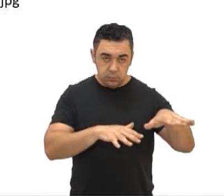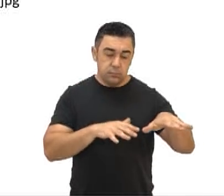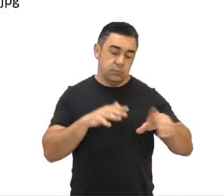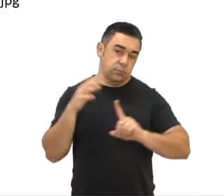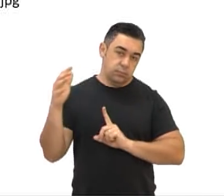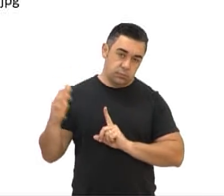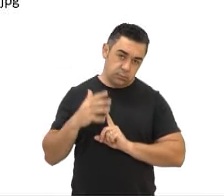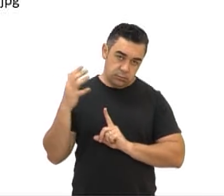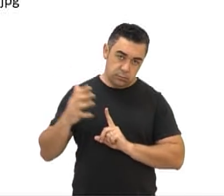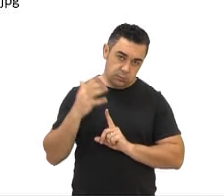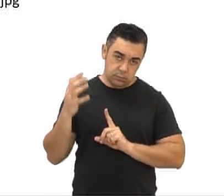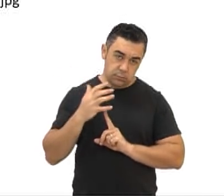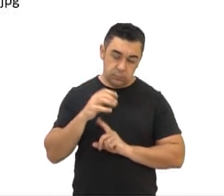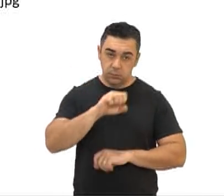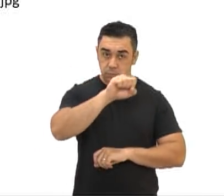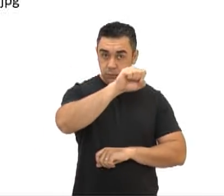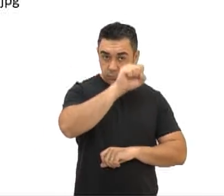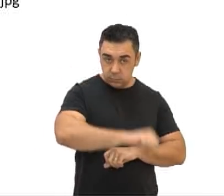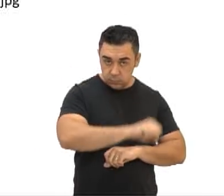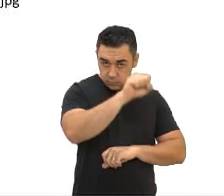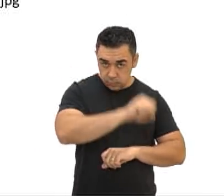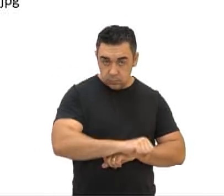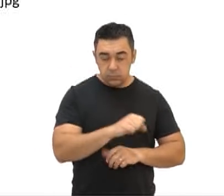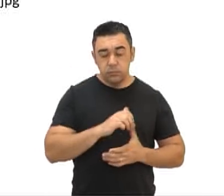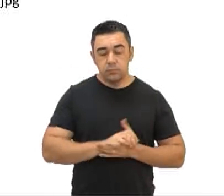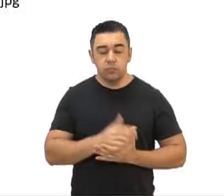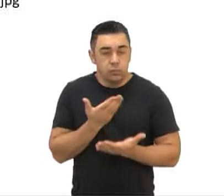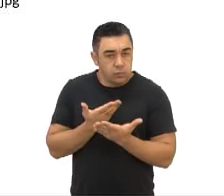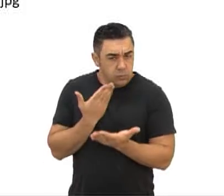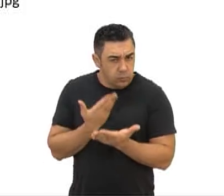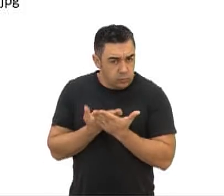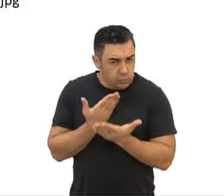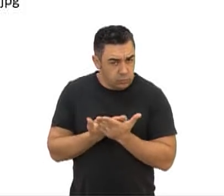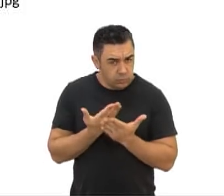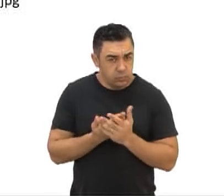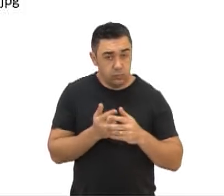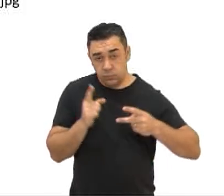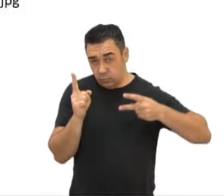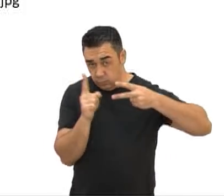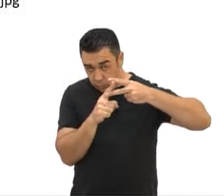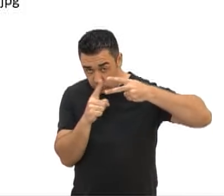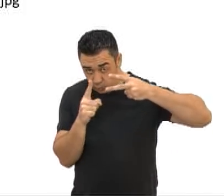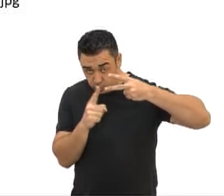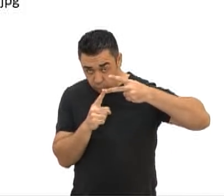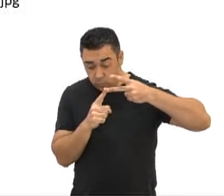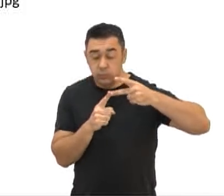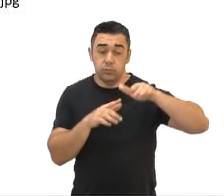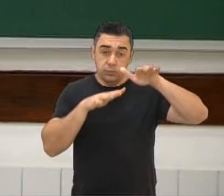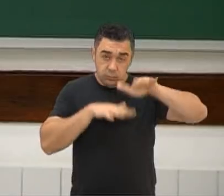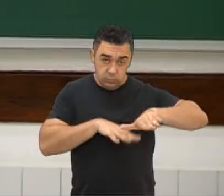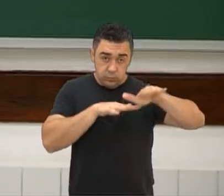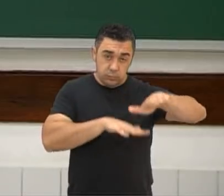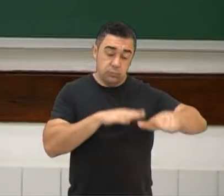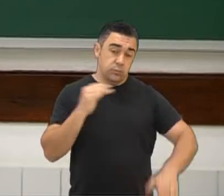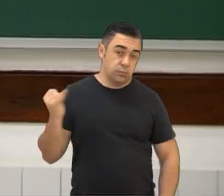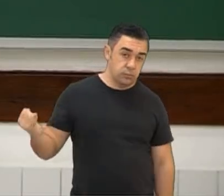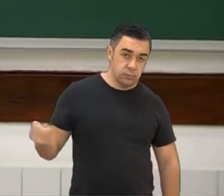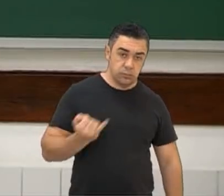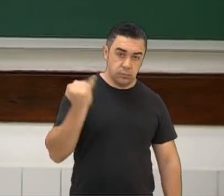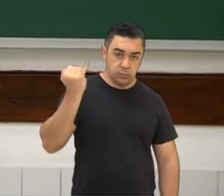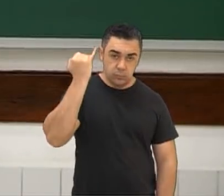a ocupação da região sul, nós estudamos o quê? 2 movimentos importantíssimos